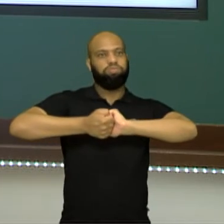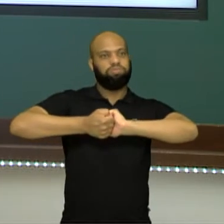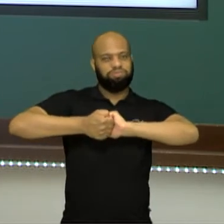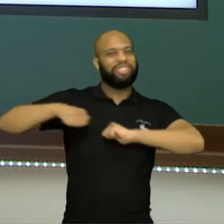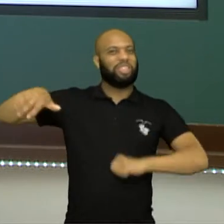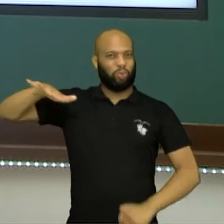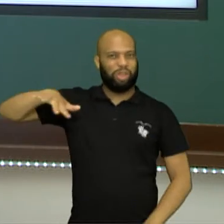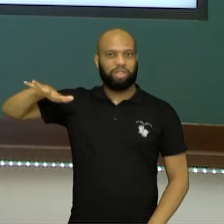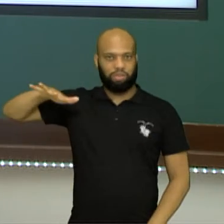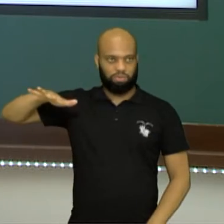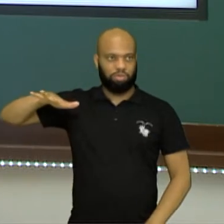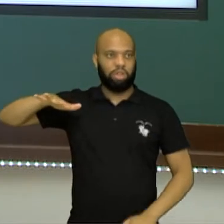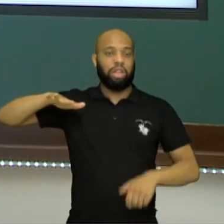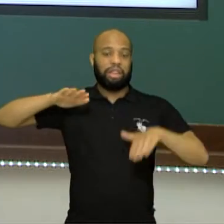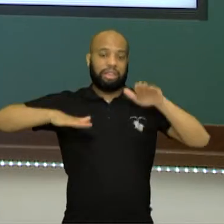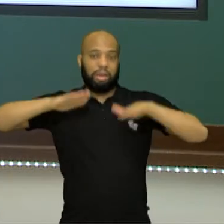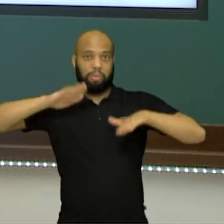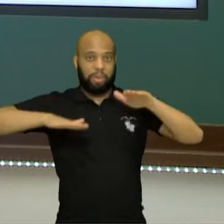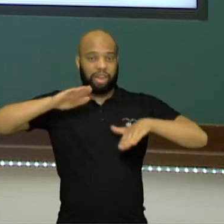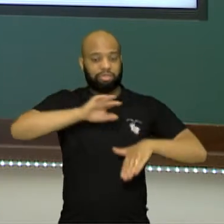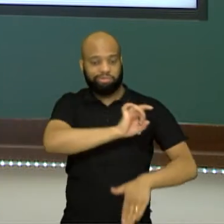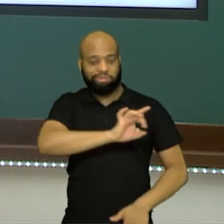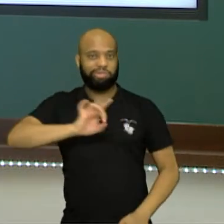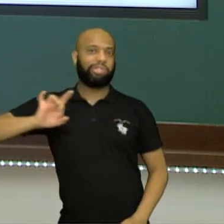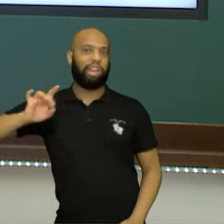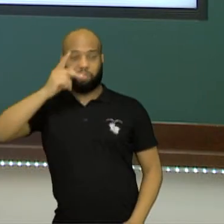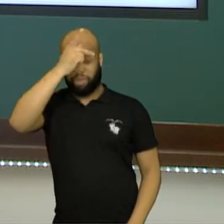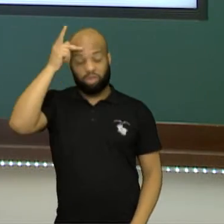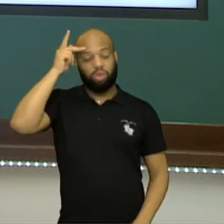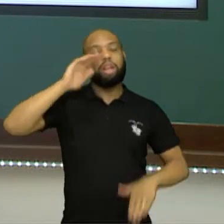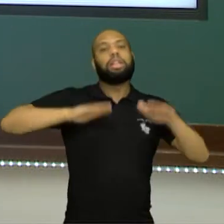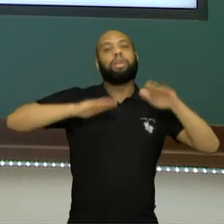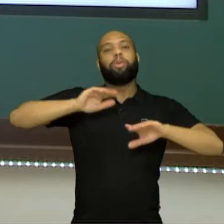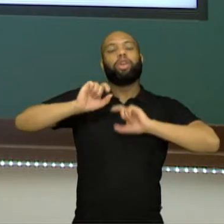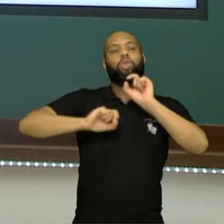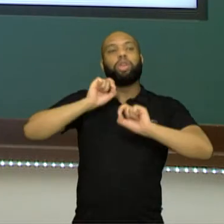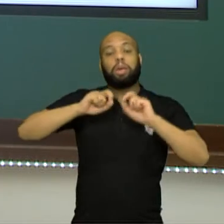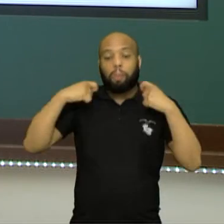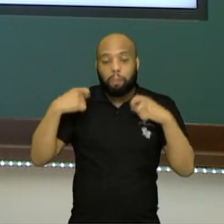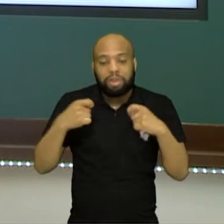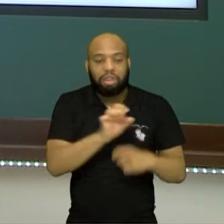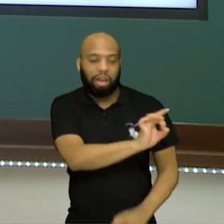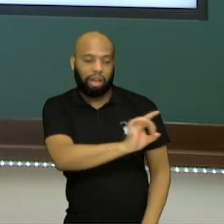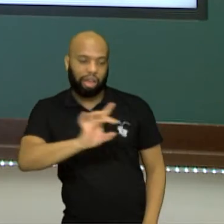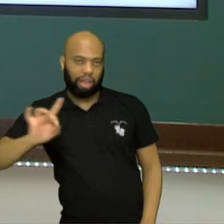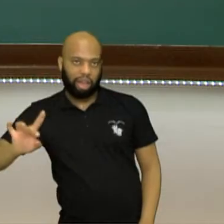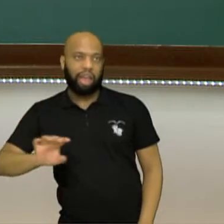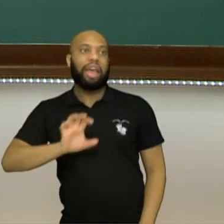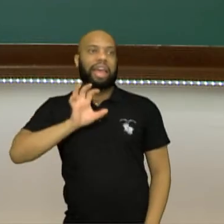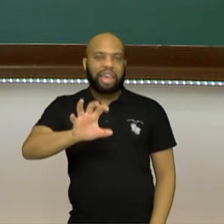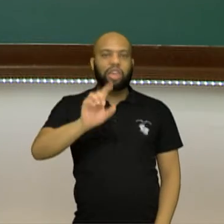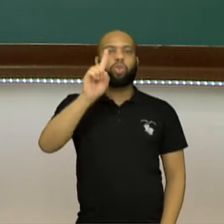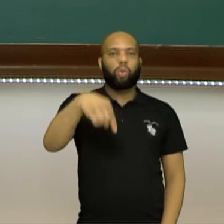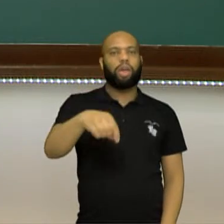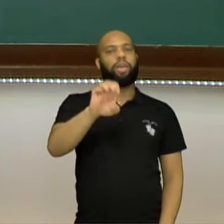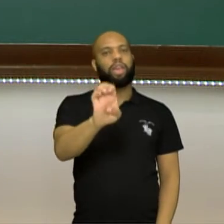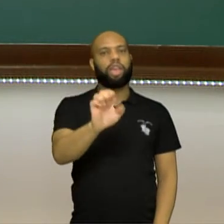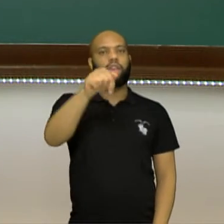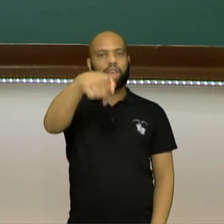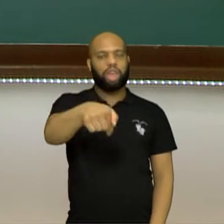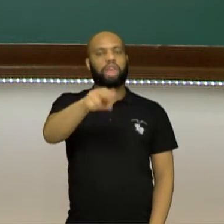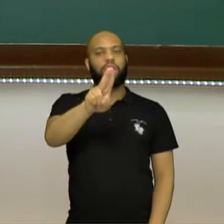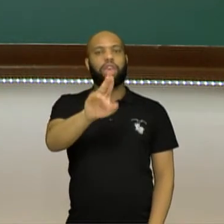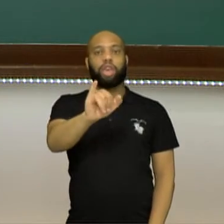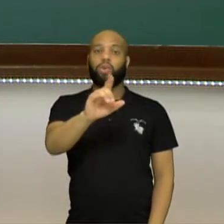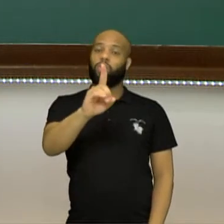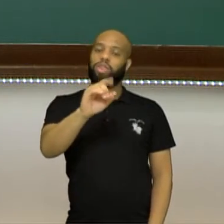conforme cada uma das pessoas, conforme a situação concreta, a necessidade concreta. Equidade entra exatamente nisso. A ideia